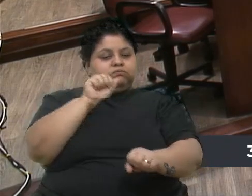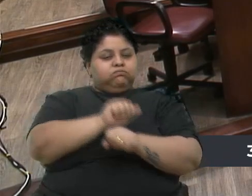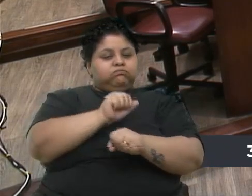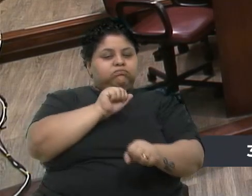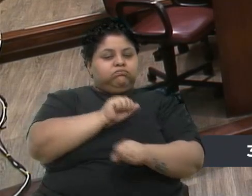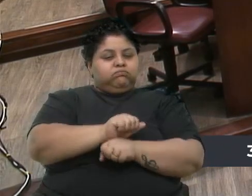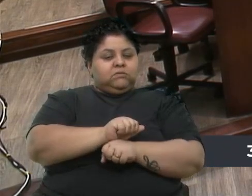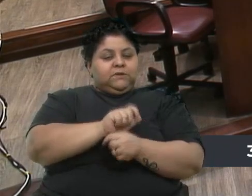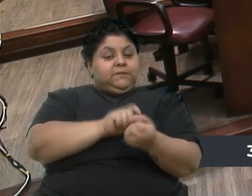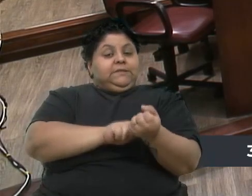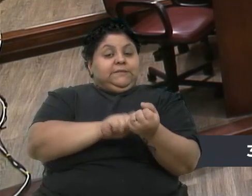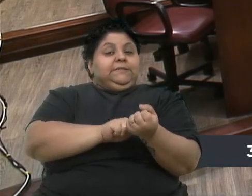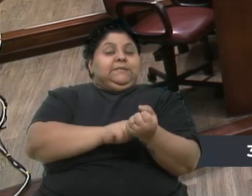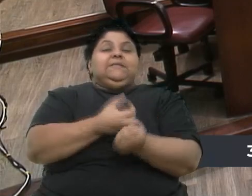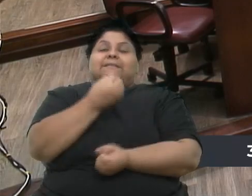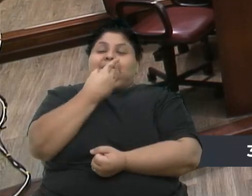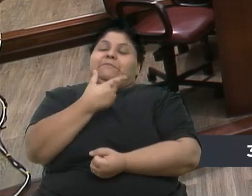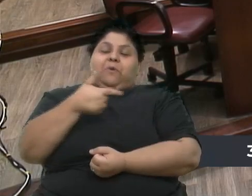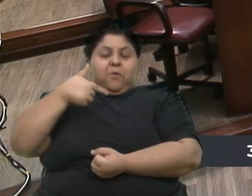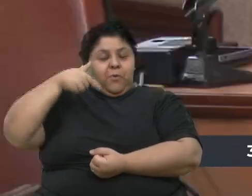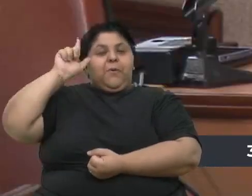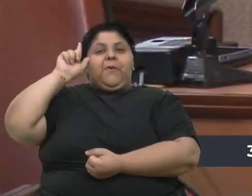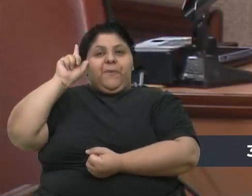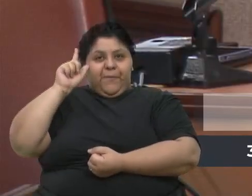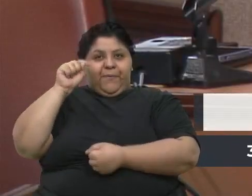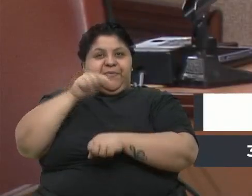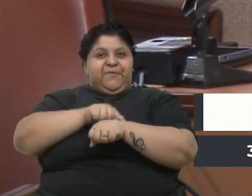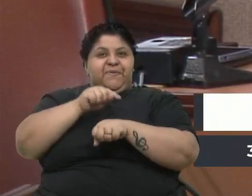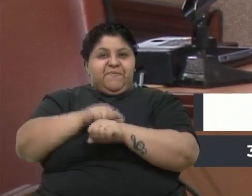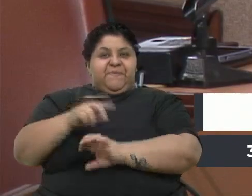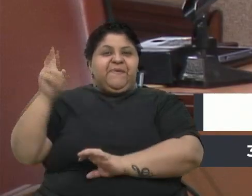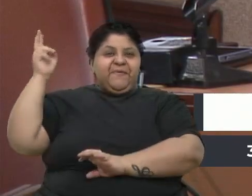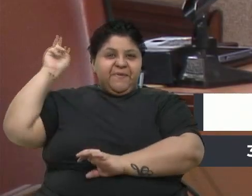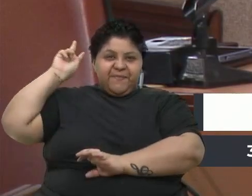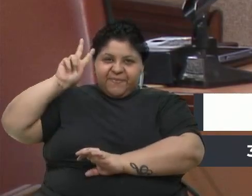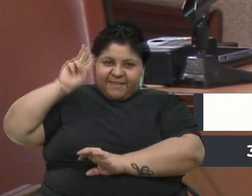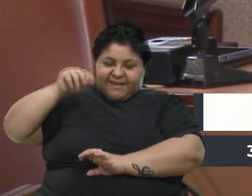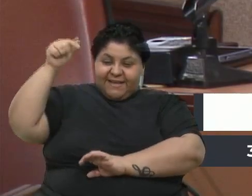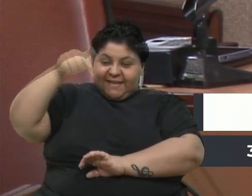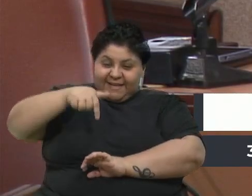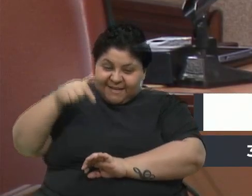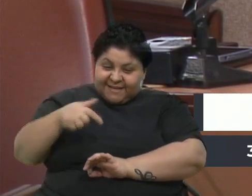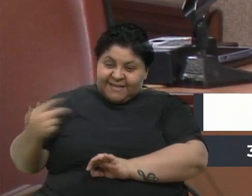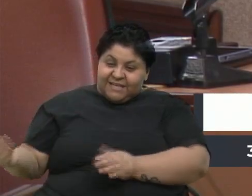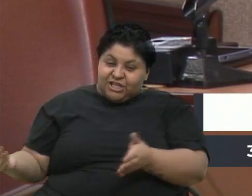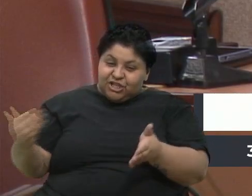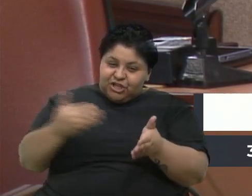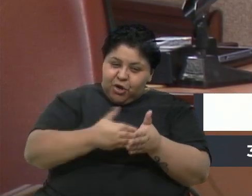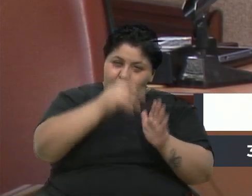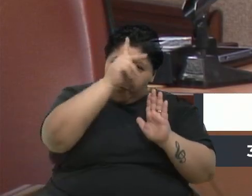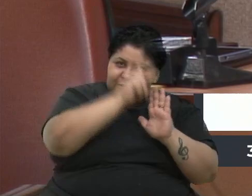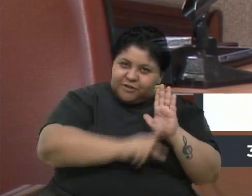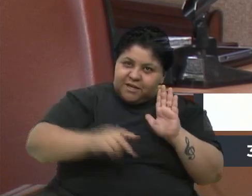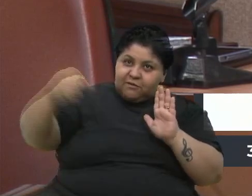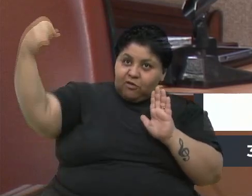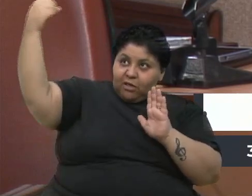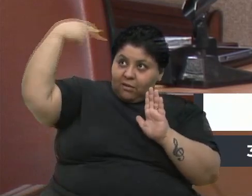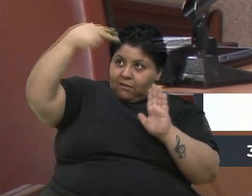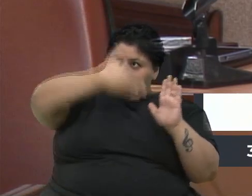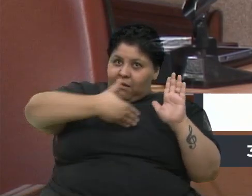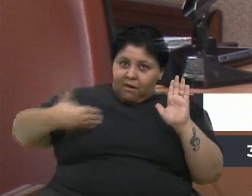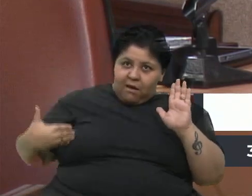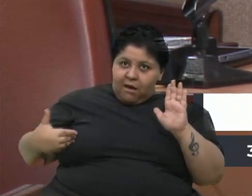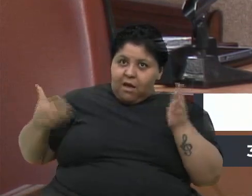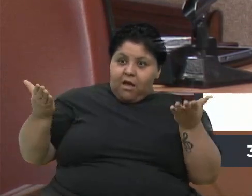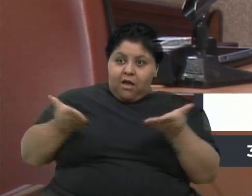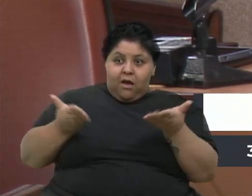ansiosamente. Que bom que ontem é um momento histórico para Caxias. Vem essa PPP da iluminação pública. E agora começando as substituições,